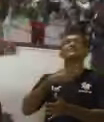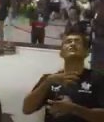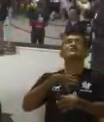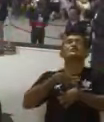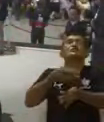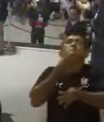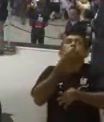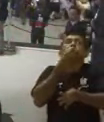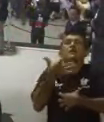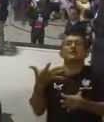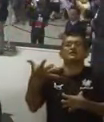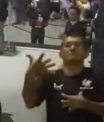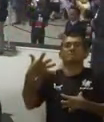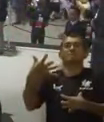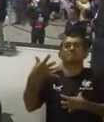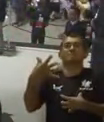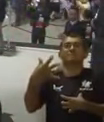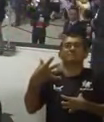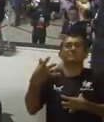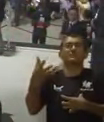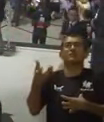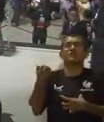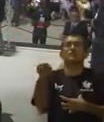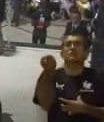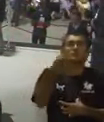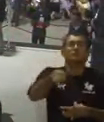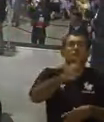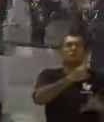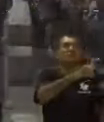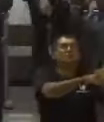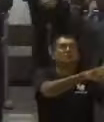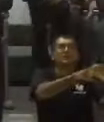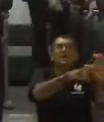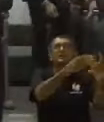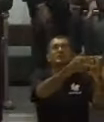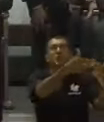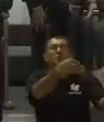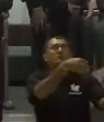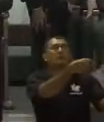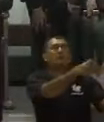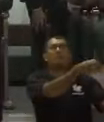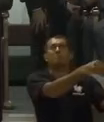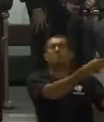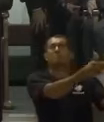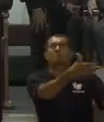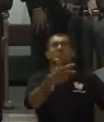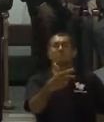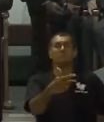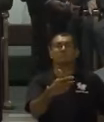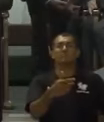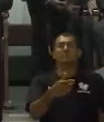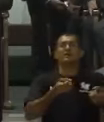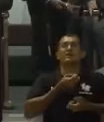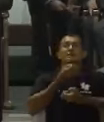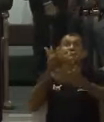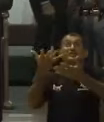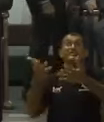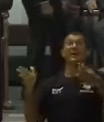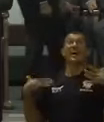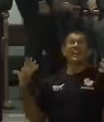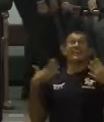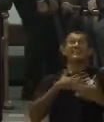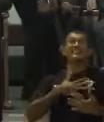contentamento. Paulo está dizendo que ele não depende de nada externo para expressar o seu júbilo, a sua